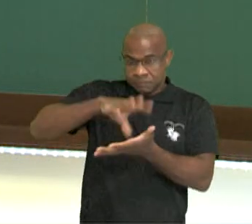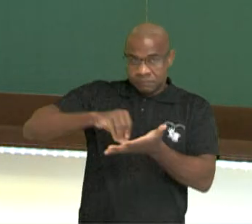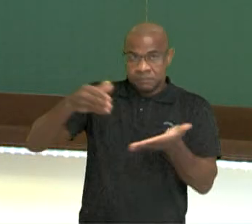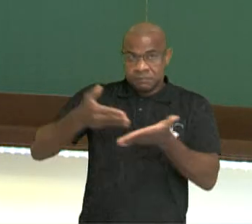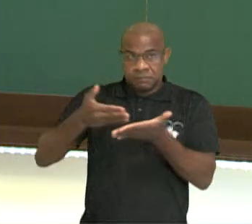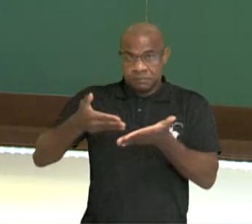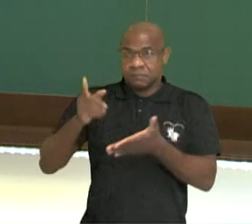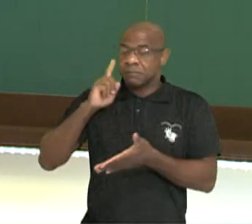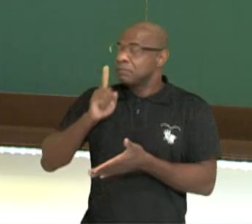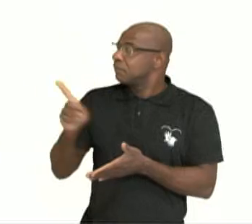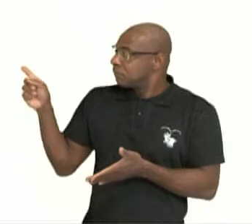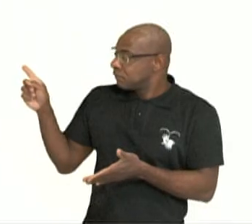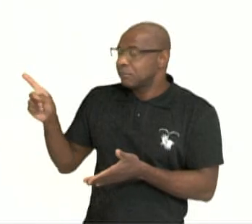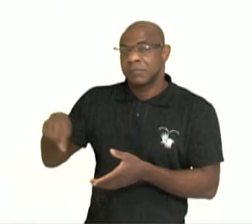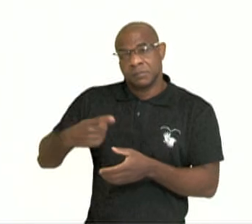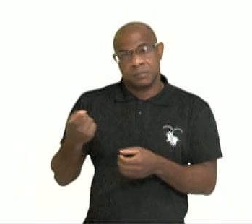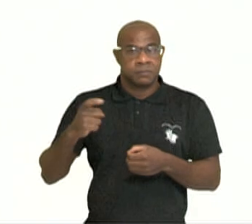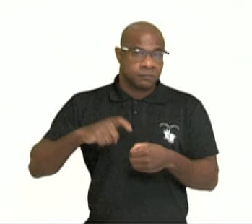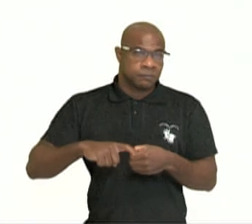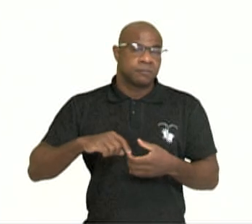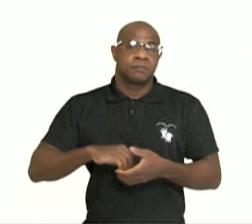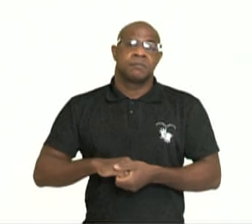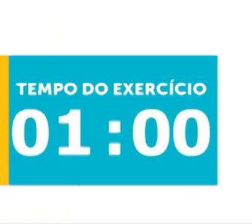esse mapa conceitual e eu já retorno.